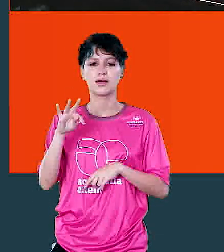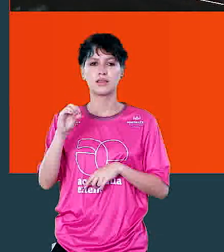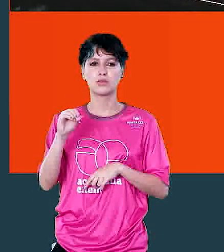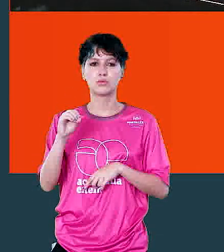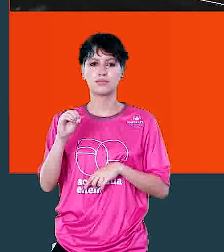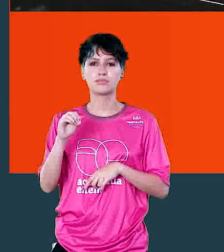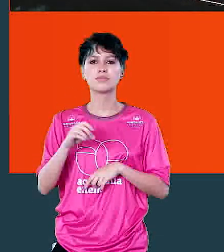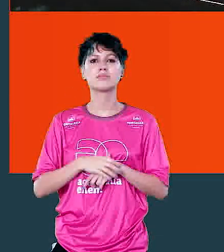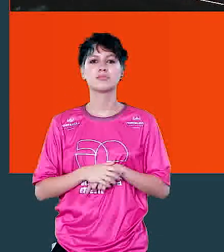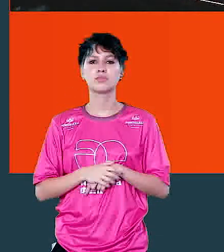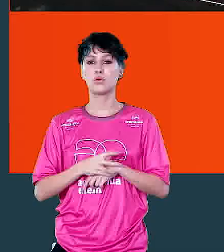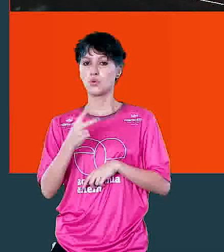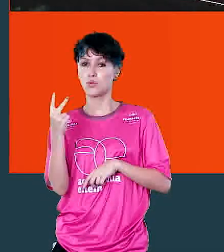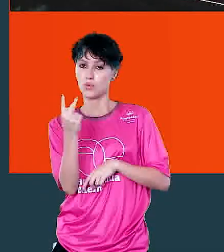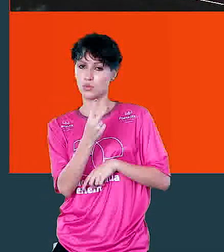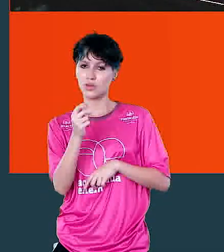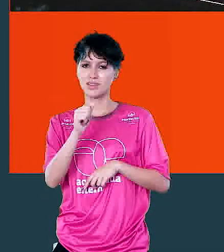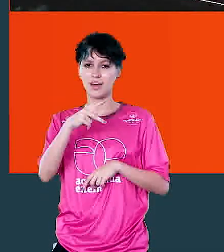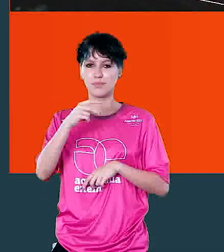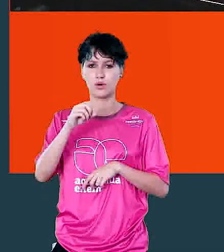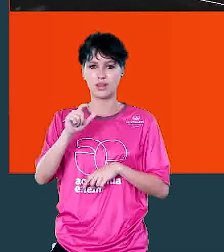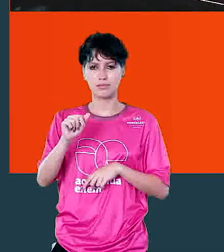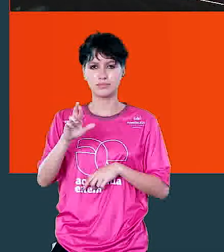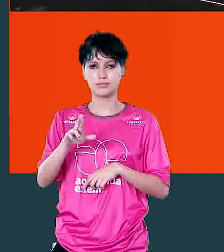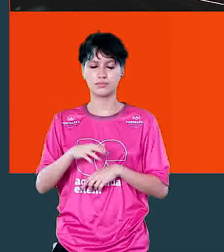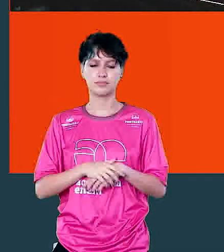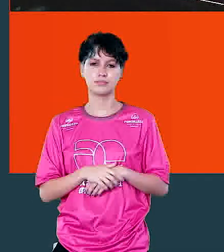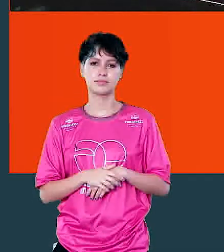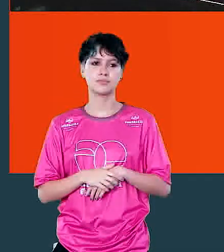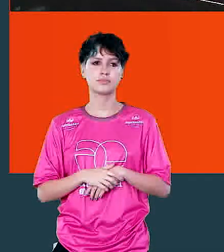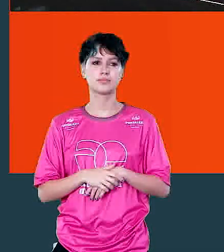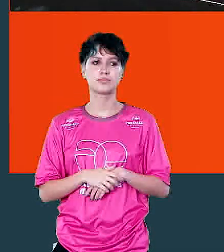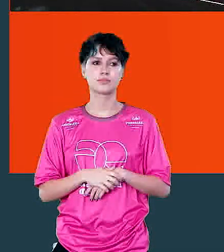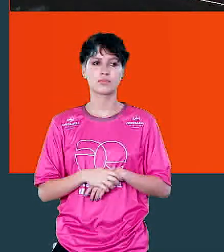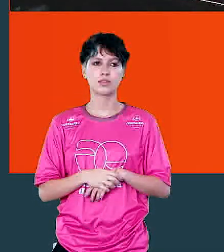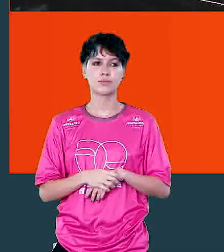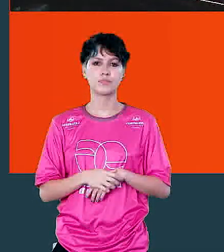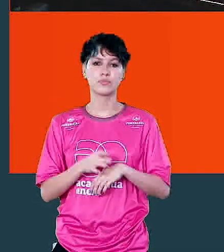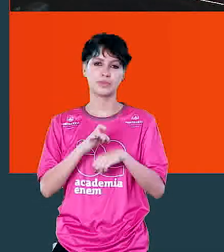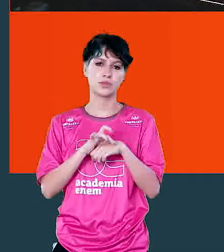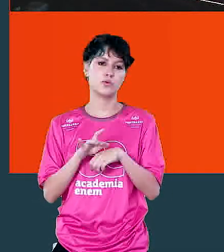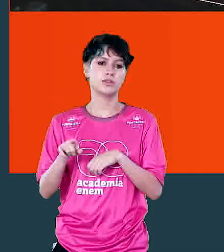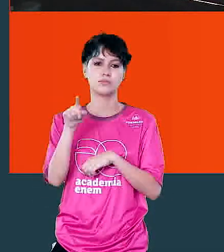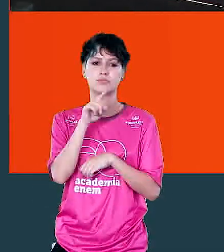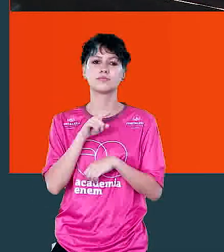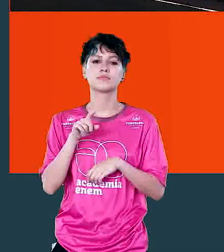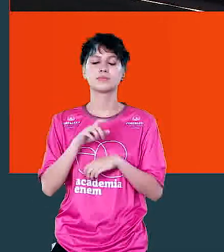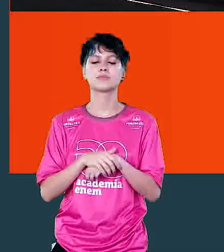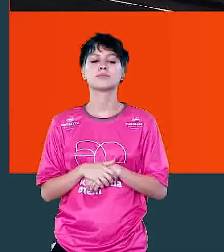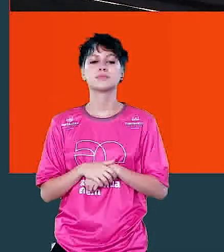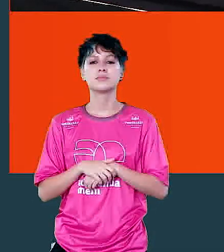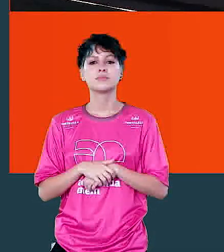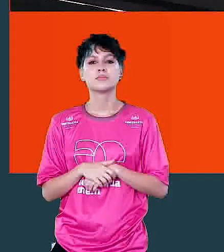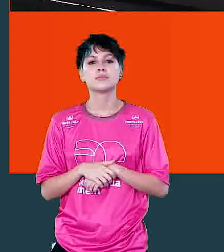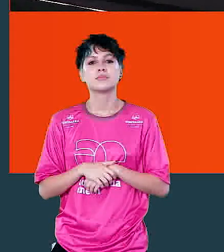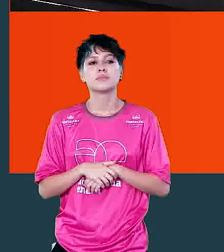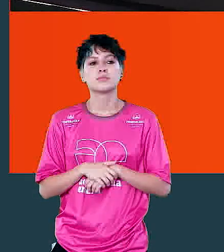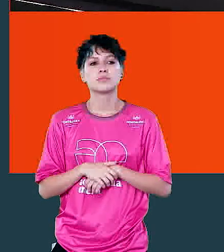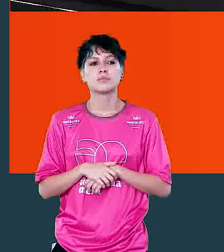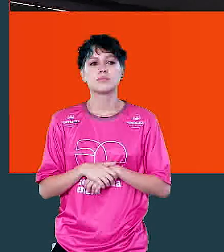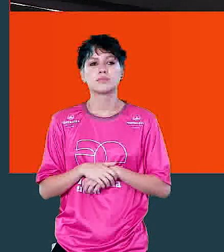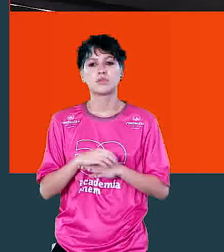semelhante dissolve semelhante. Pessoal, aí uma dica para vocês, tá?